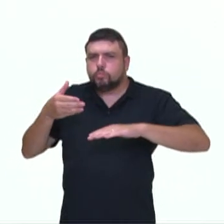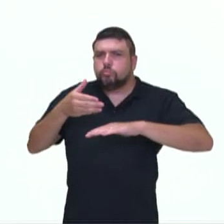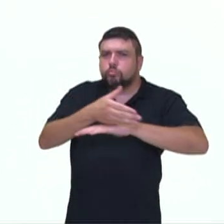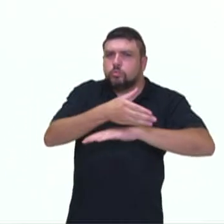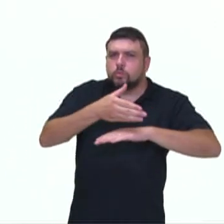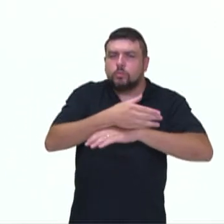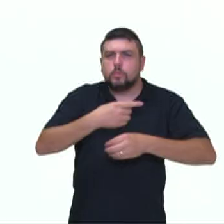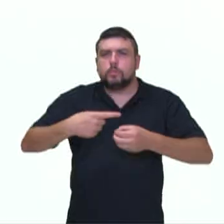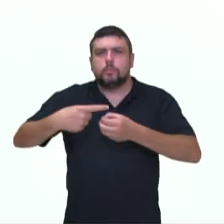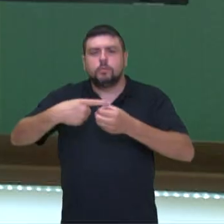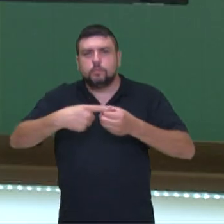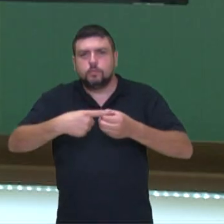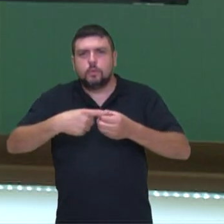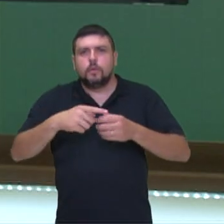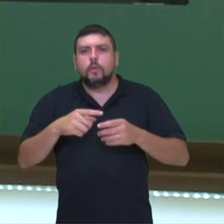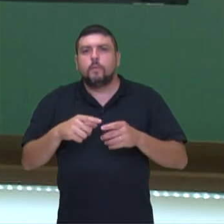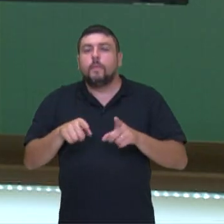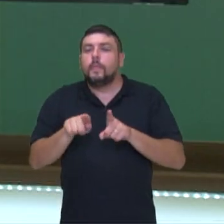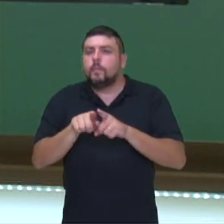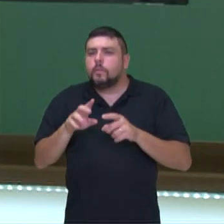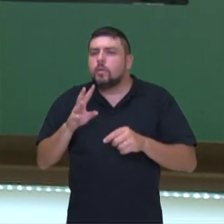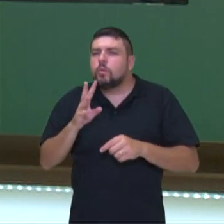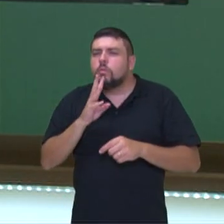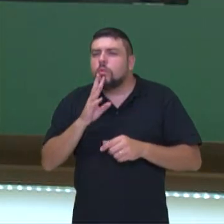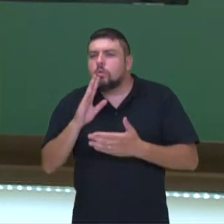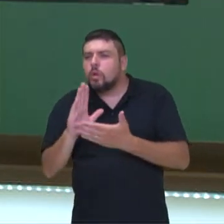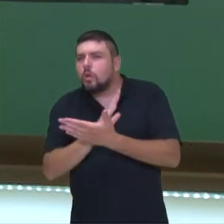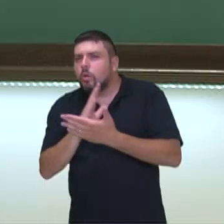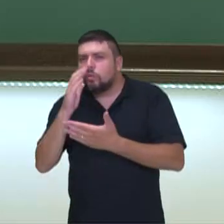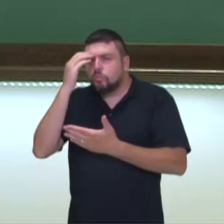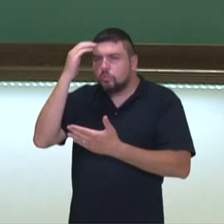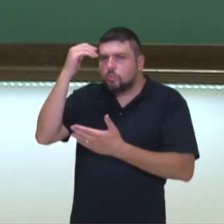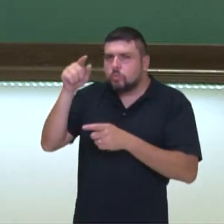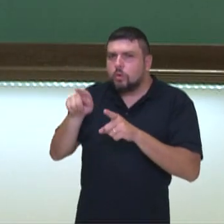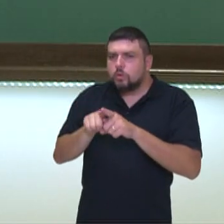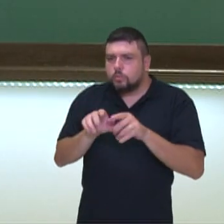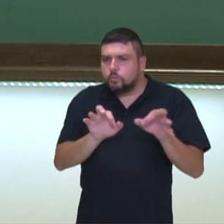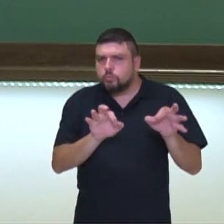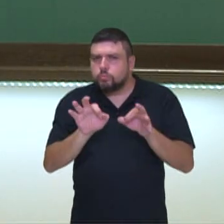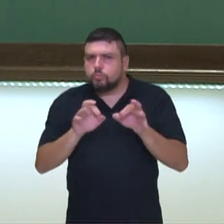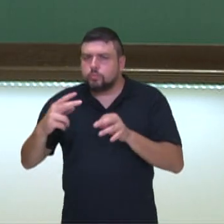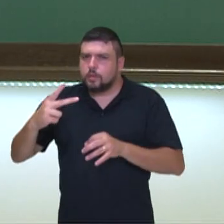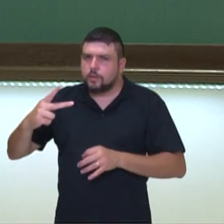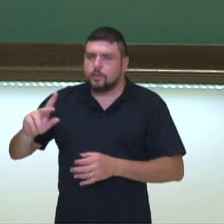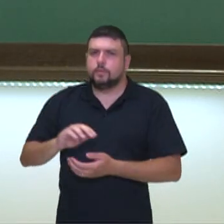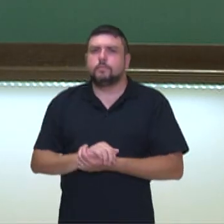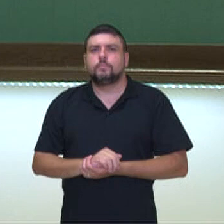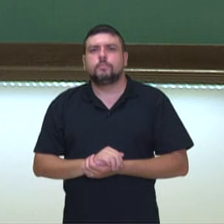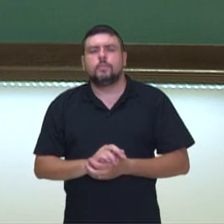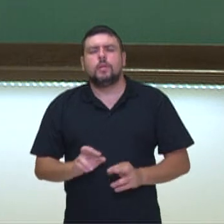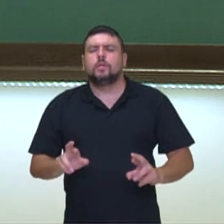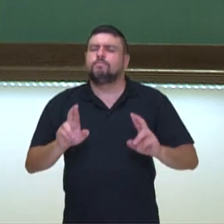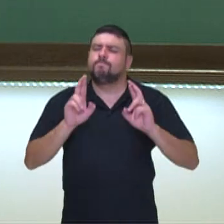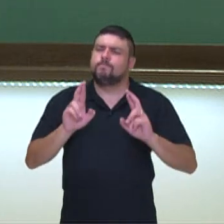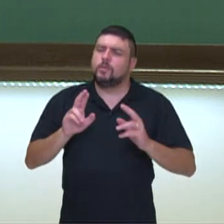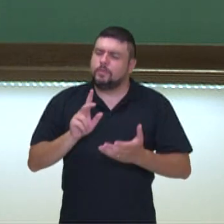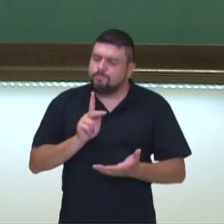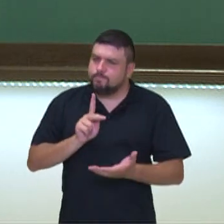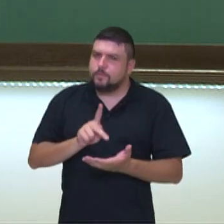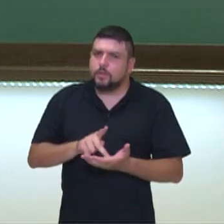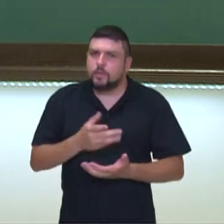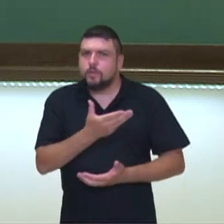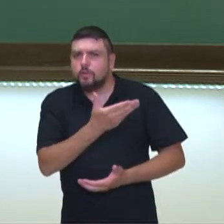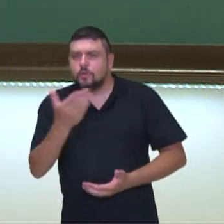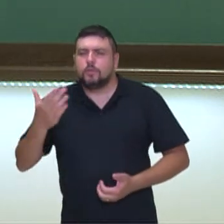urbanas, conhecemos alguns artistas e as suas produções. Gente, eu espero de coração que vocês tenham gostado dessa